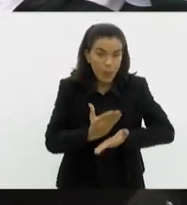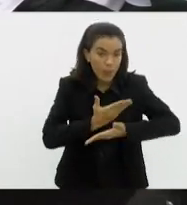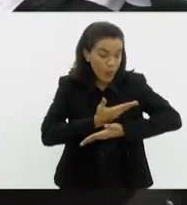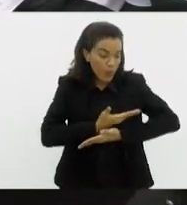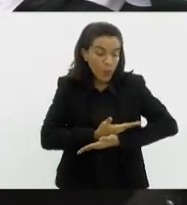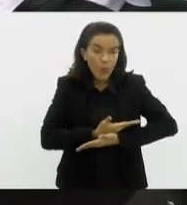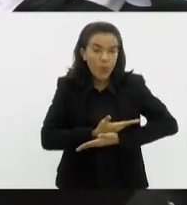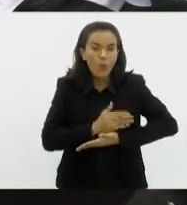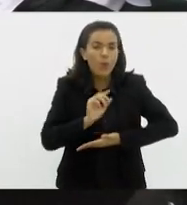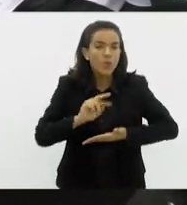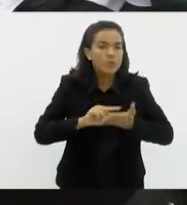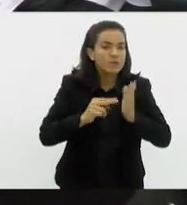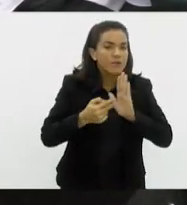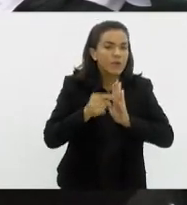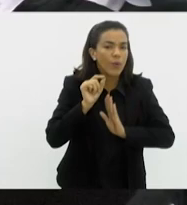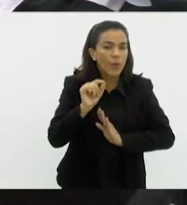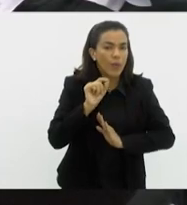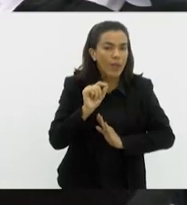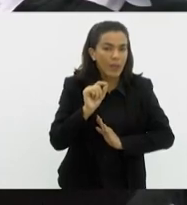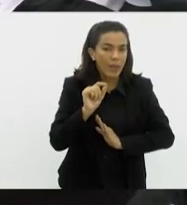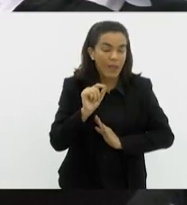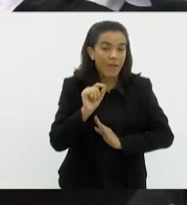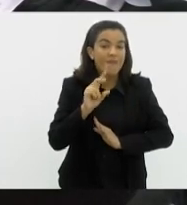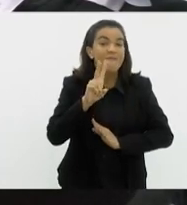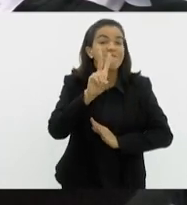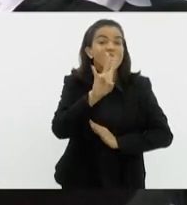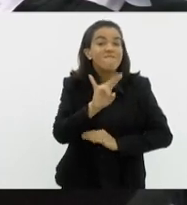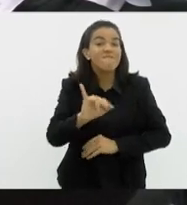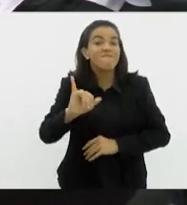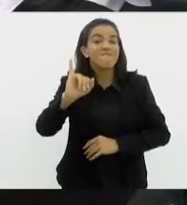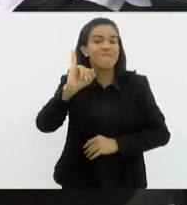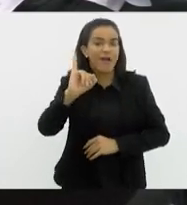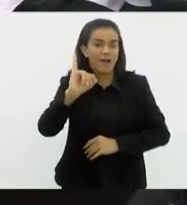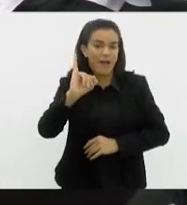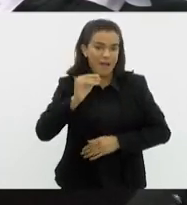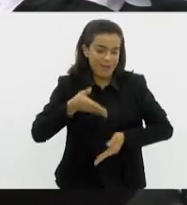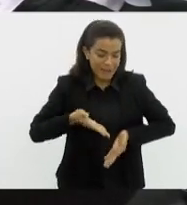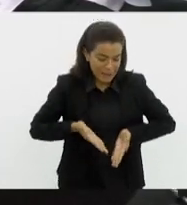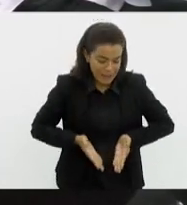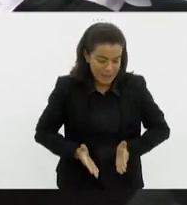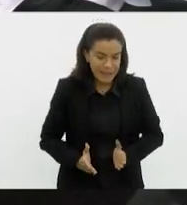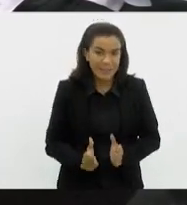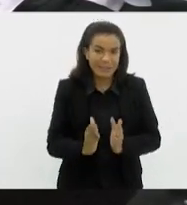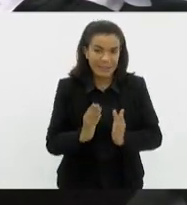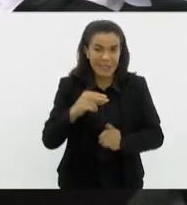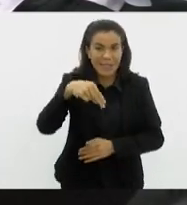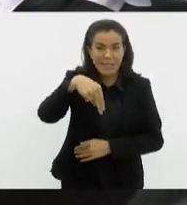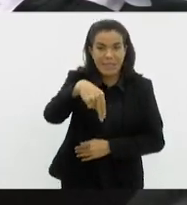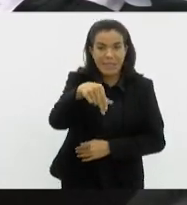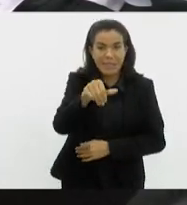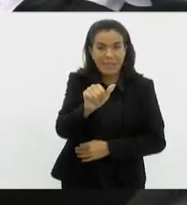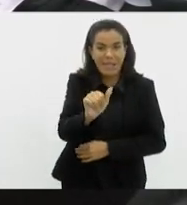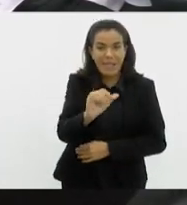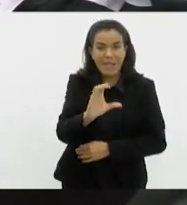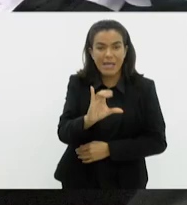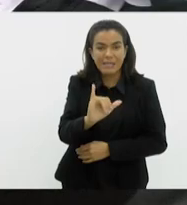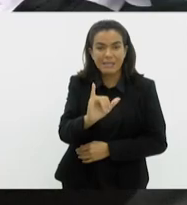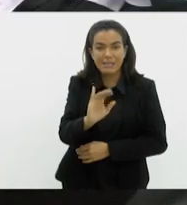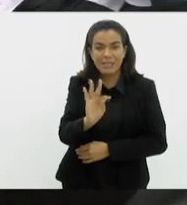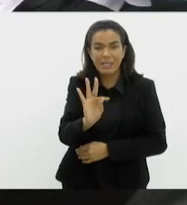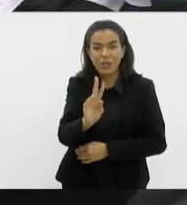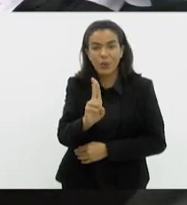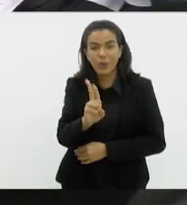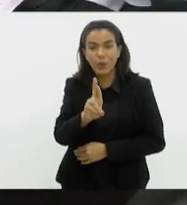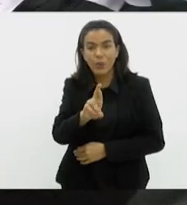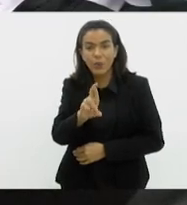Nascituro é aquele que ainda vai nascer. Esse é o cerne do projeto, né? É o projeto. Ainda vai